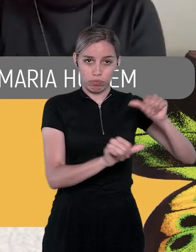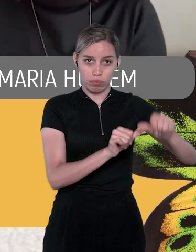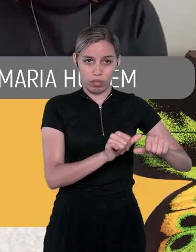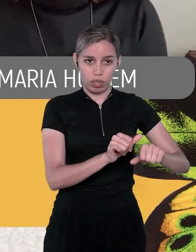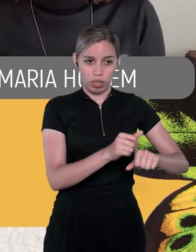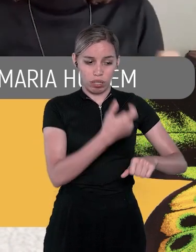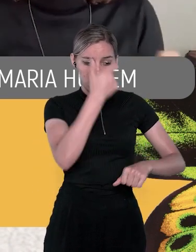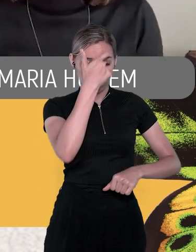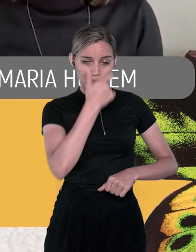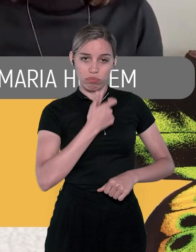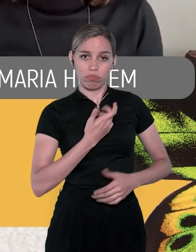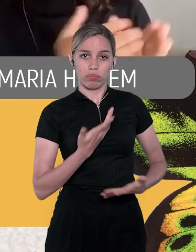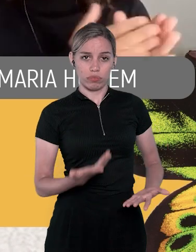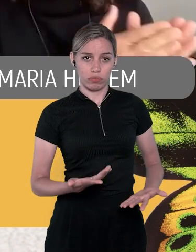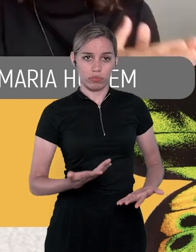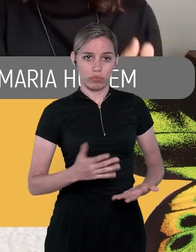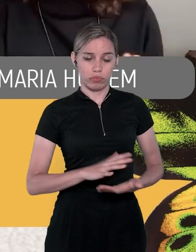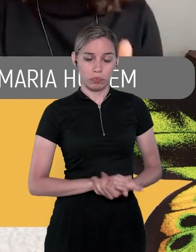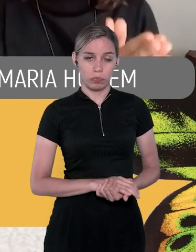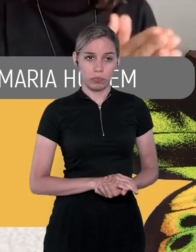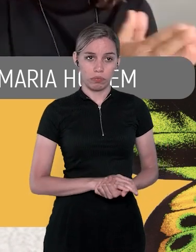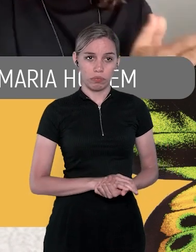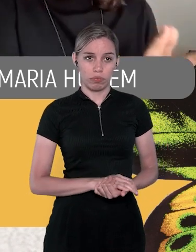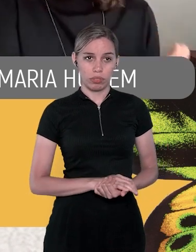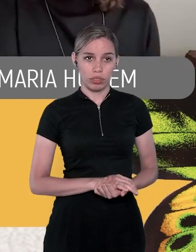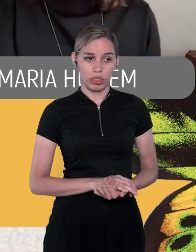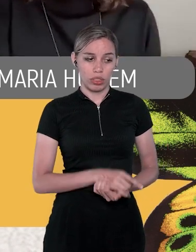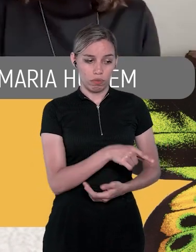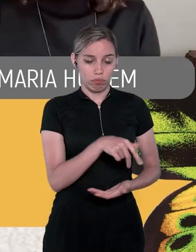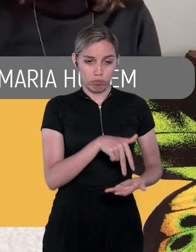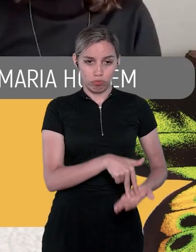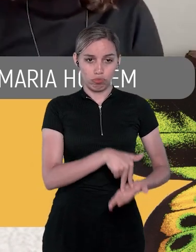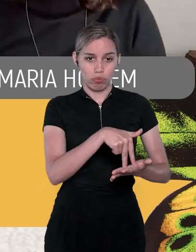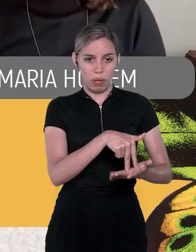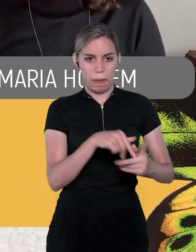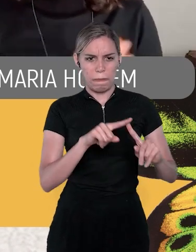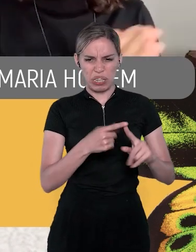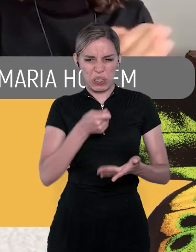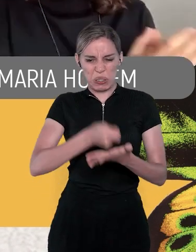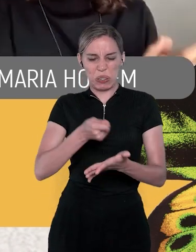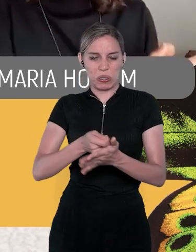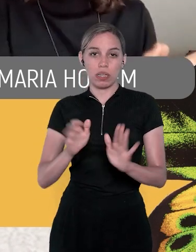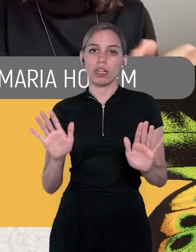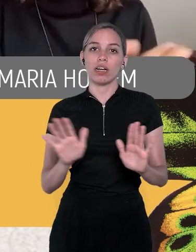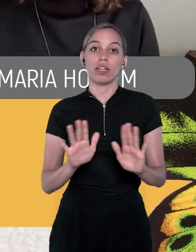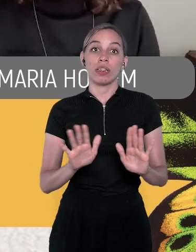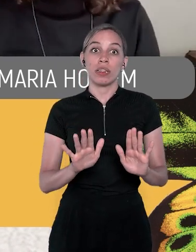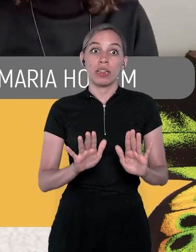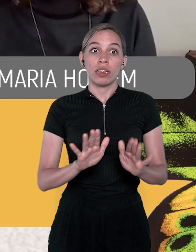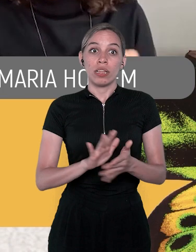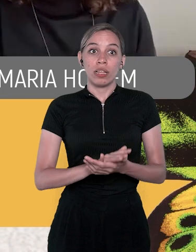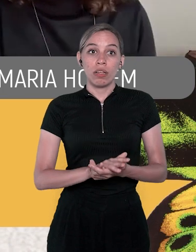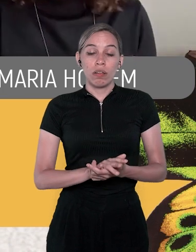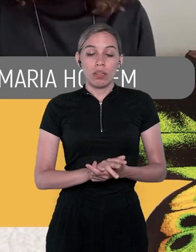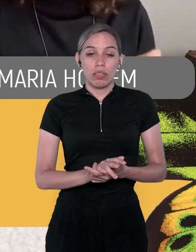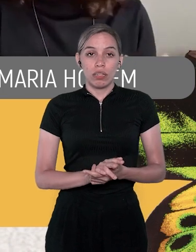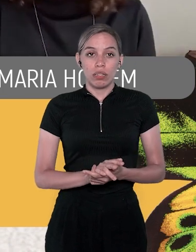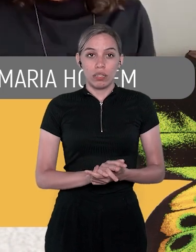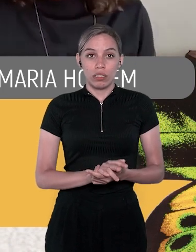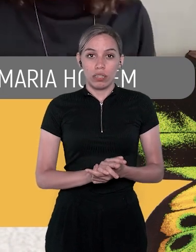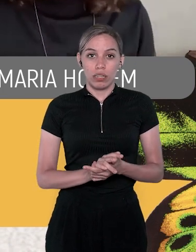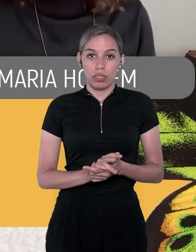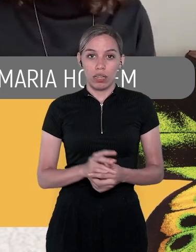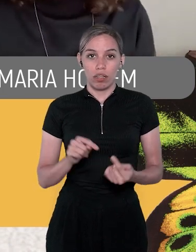você se exercer sem hierarquia, sem autoridade, sem essa outra matriz que é